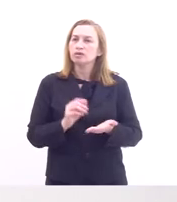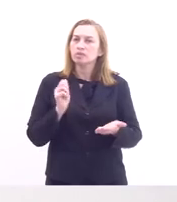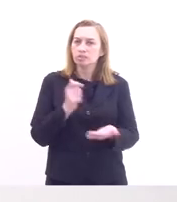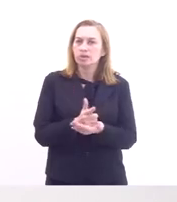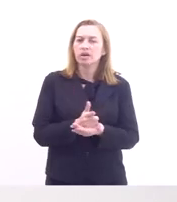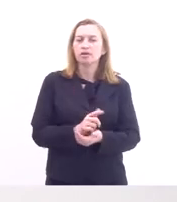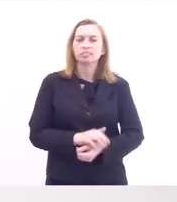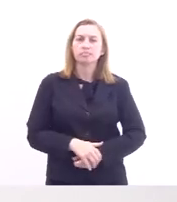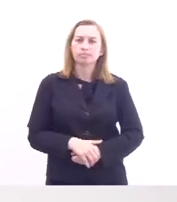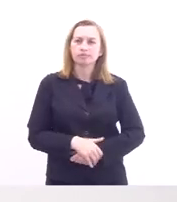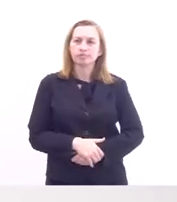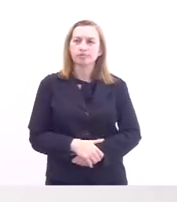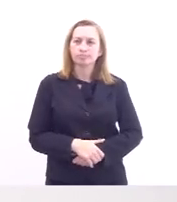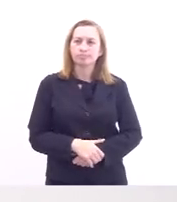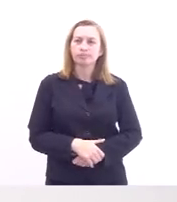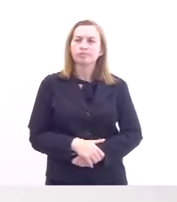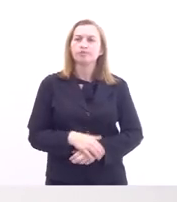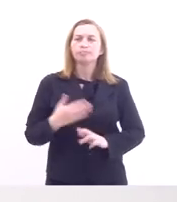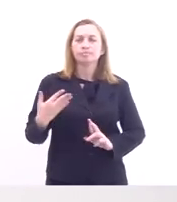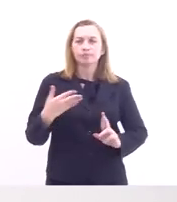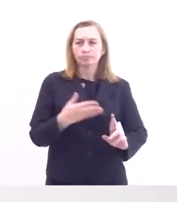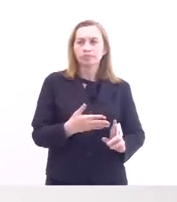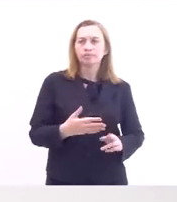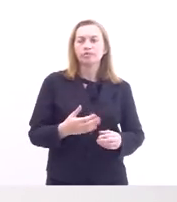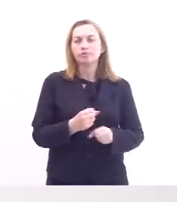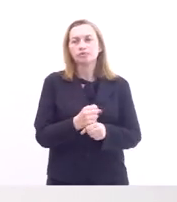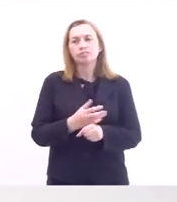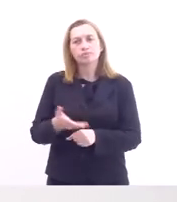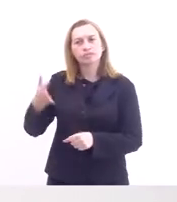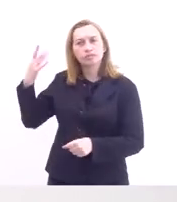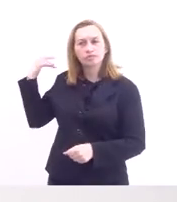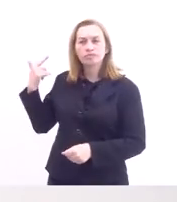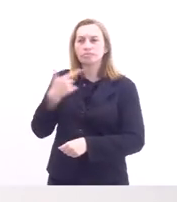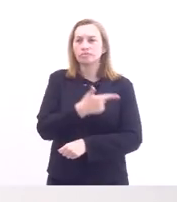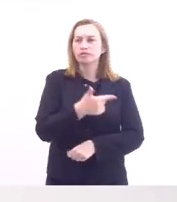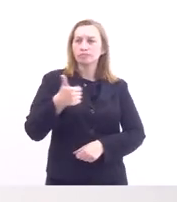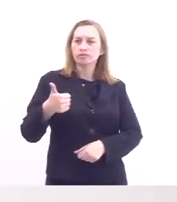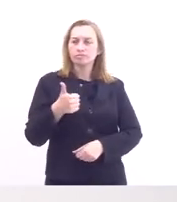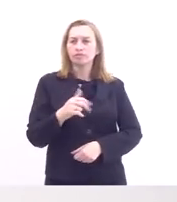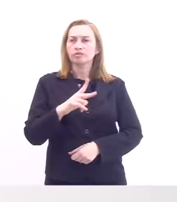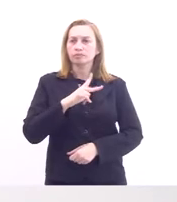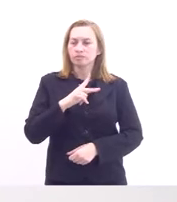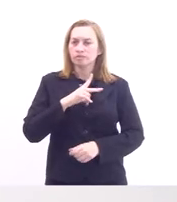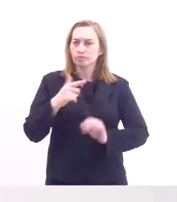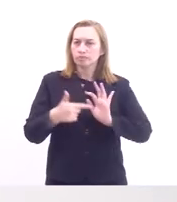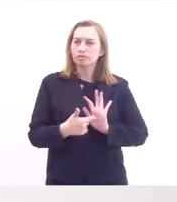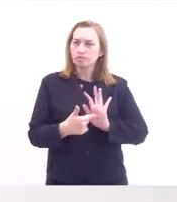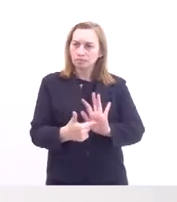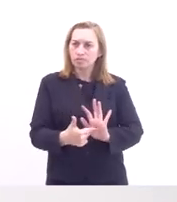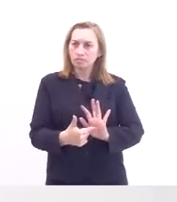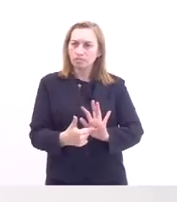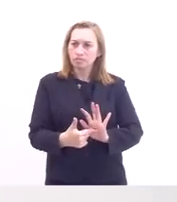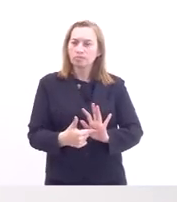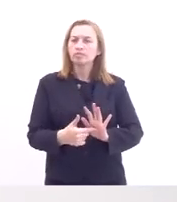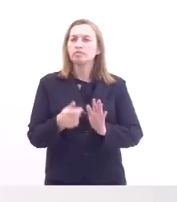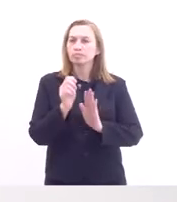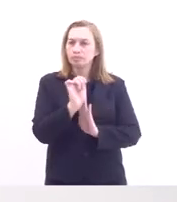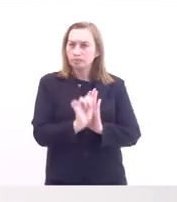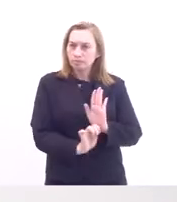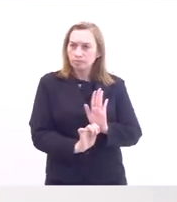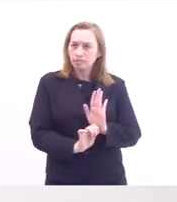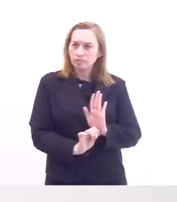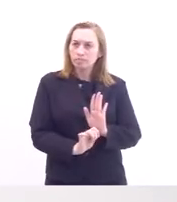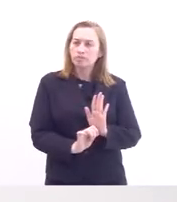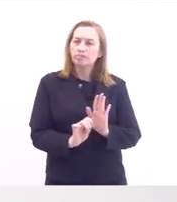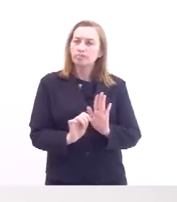ainda, né? Uhum. Referente a anos anteriores e referente a 2021, que os próprios demonstrativos do relatório resumido de